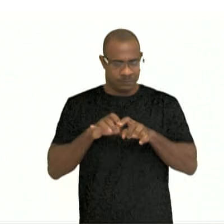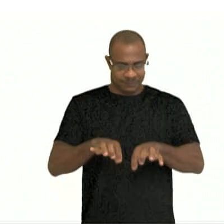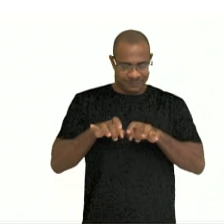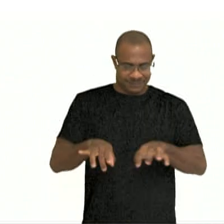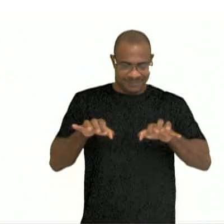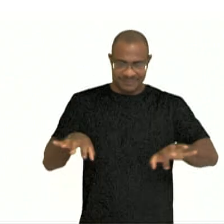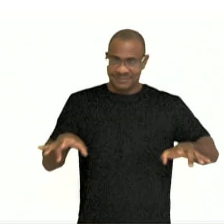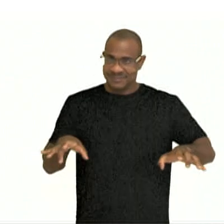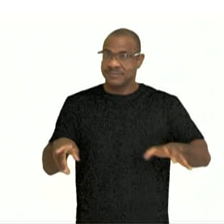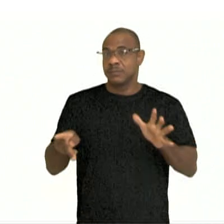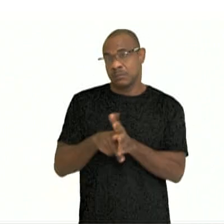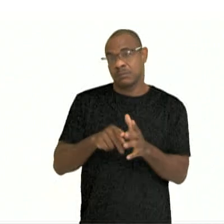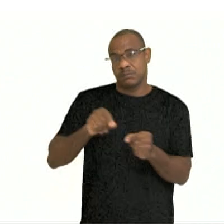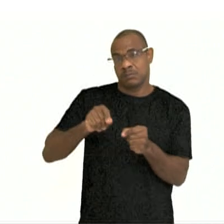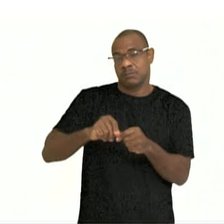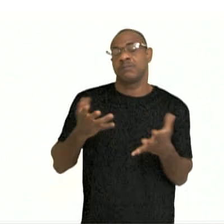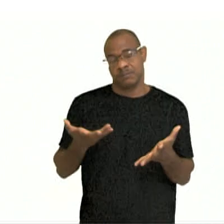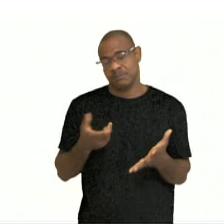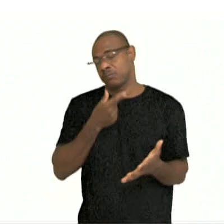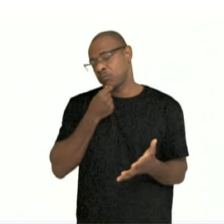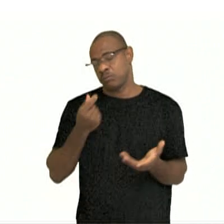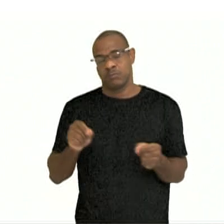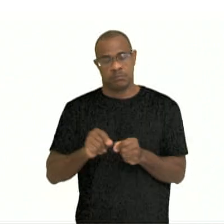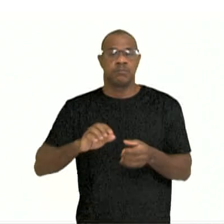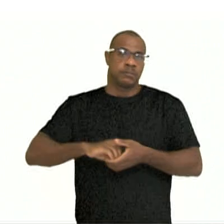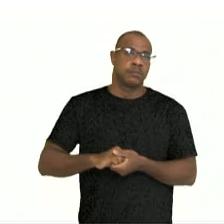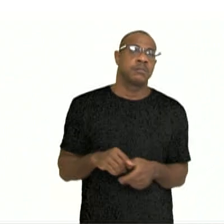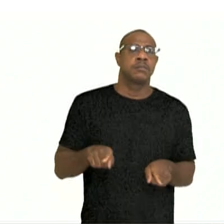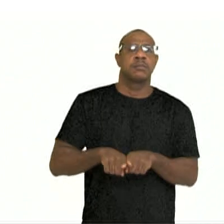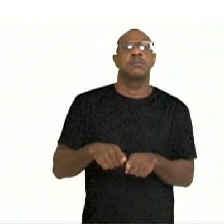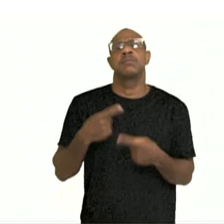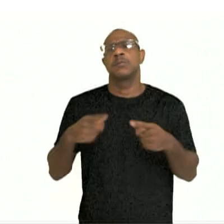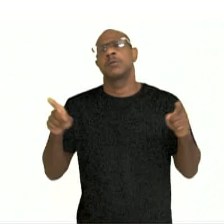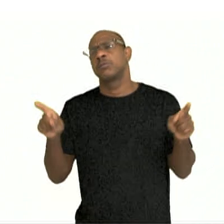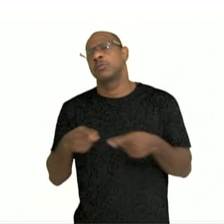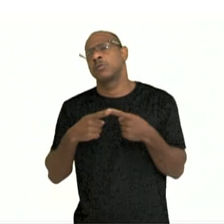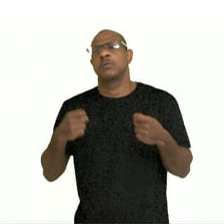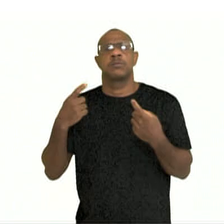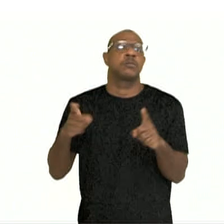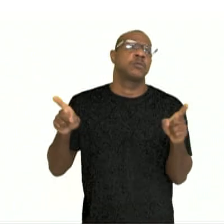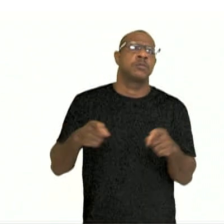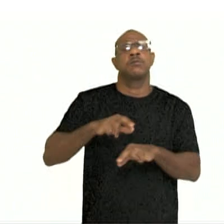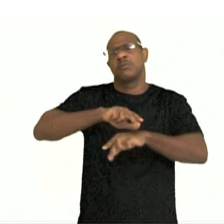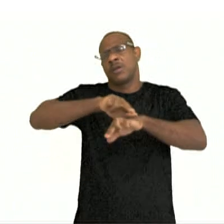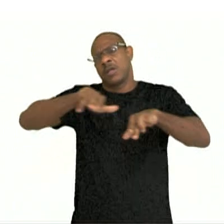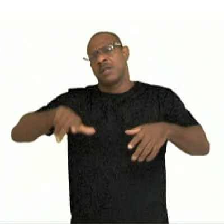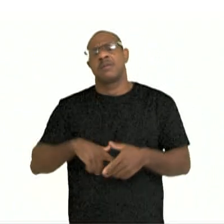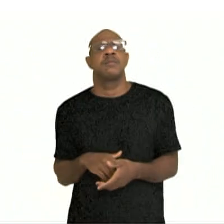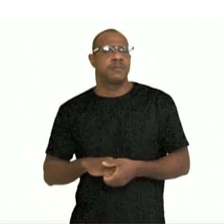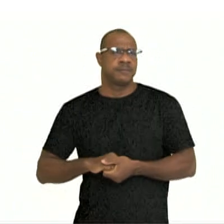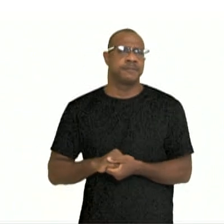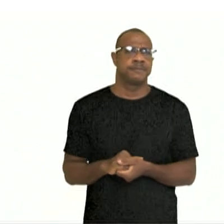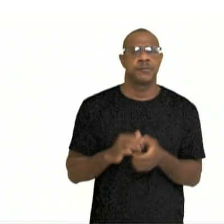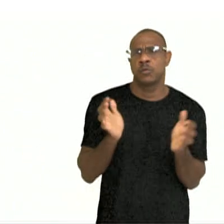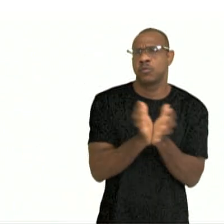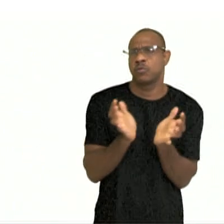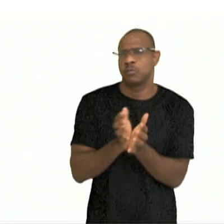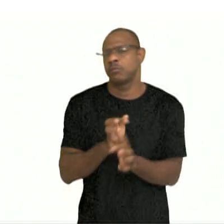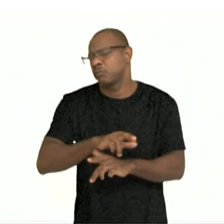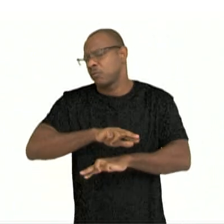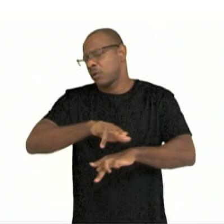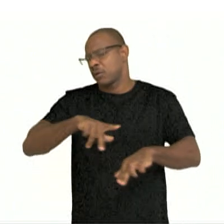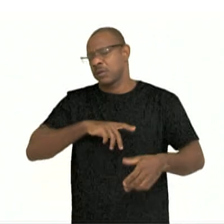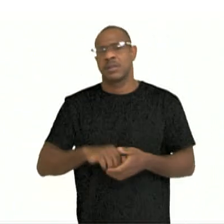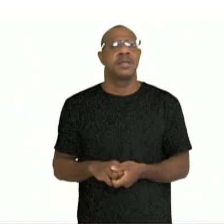de John Cage, e mistura de diversos gêneros opostos, como música eletrônica e música clássica. Nós temos aí a banda Nightwish, que é uma música